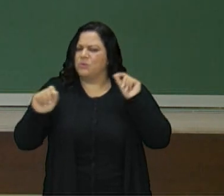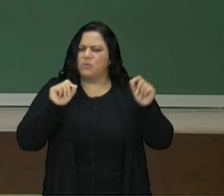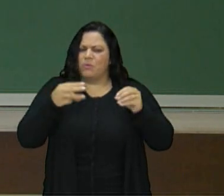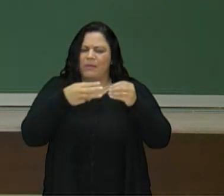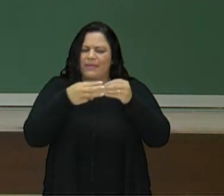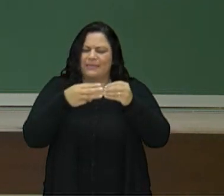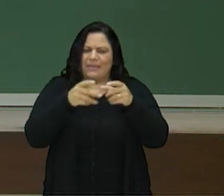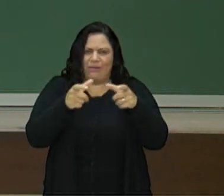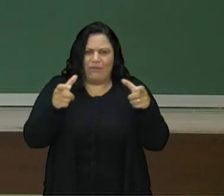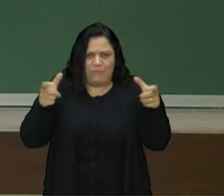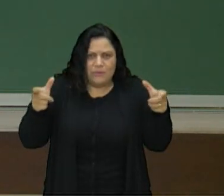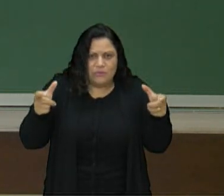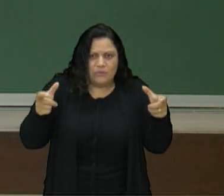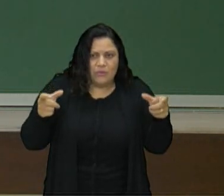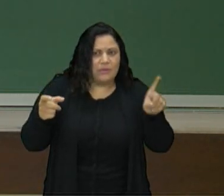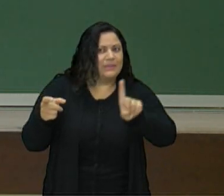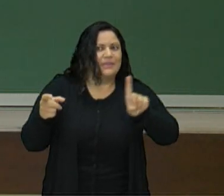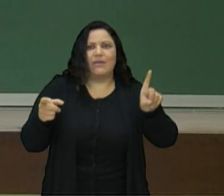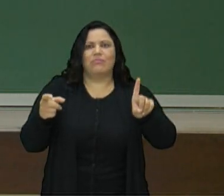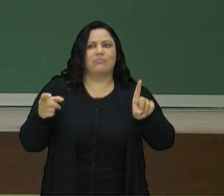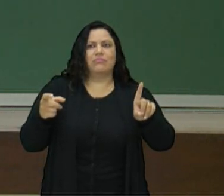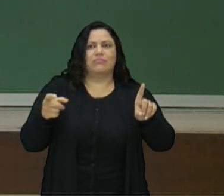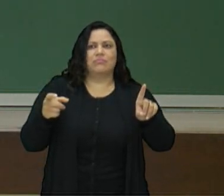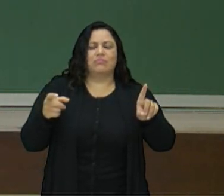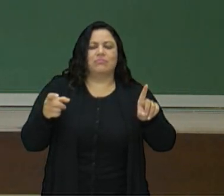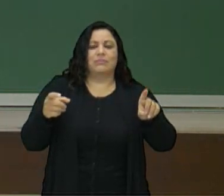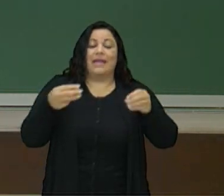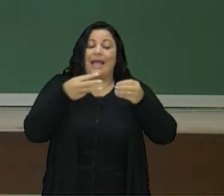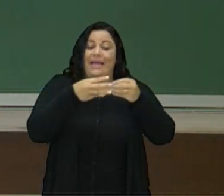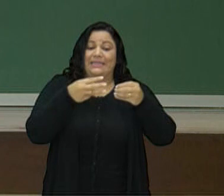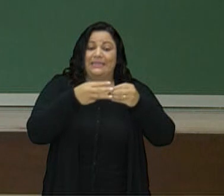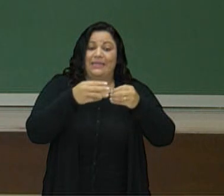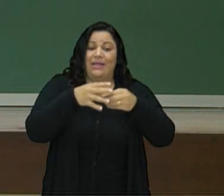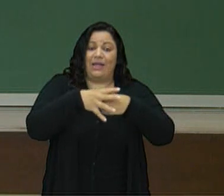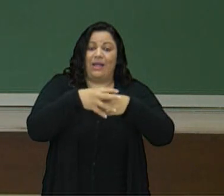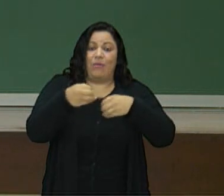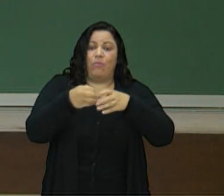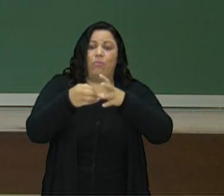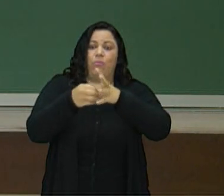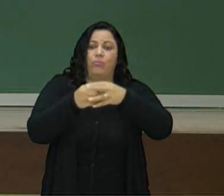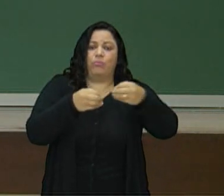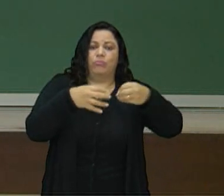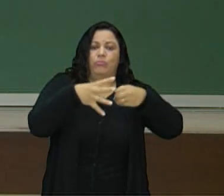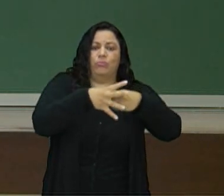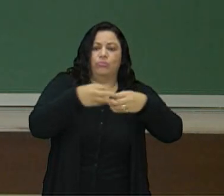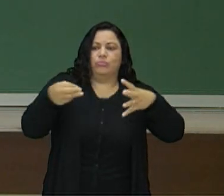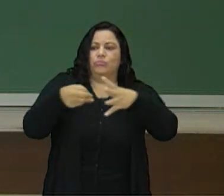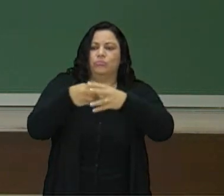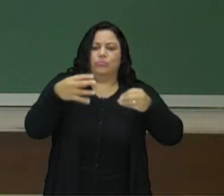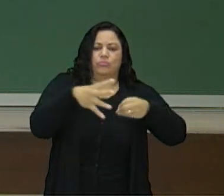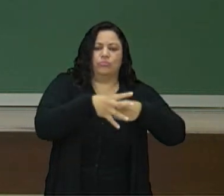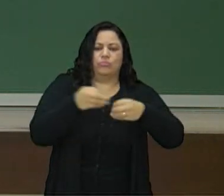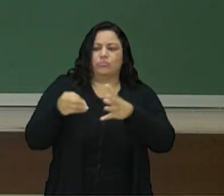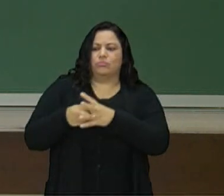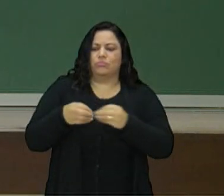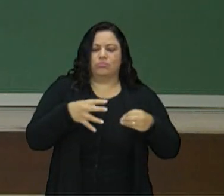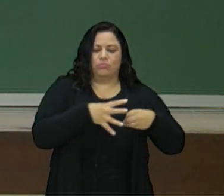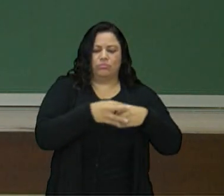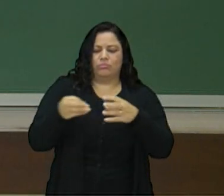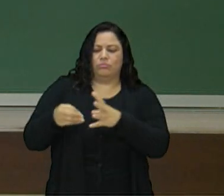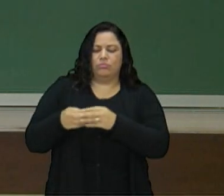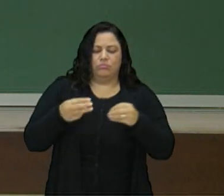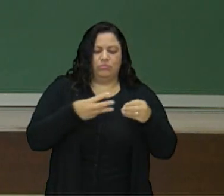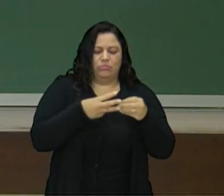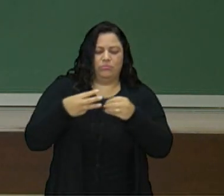Eu aumentei de quantidade de células. E aumentei bastante, né? Como que é possível isso? Porque